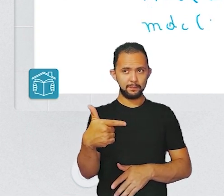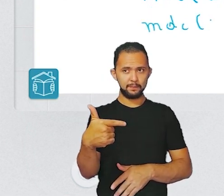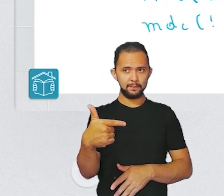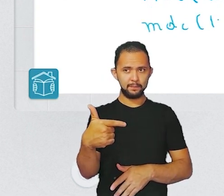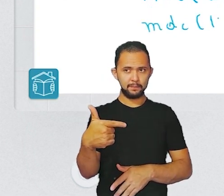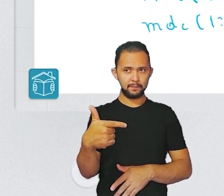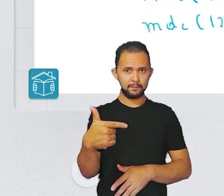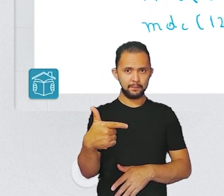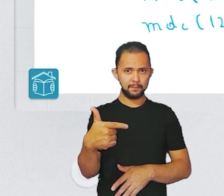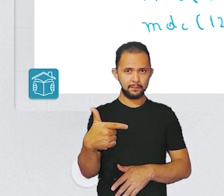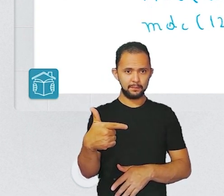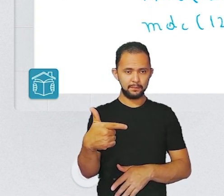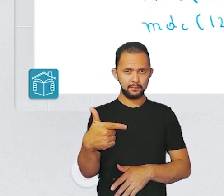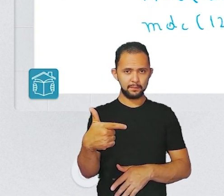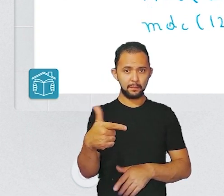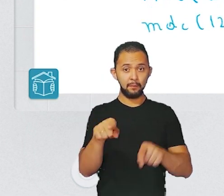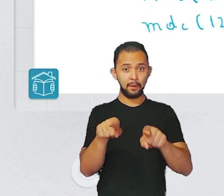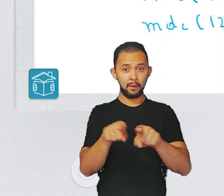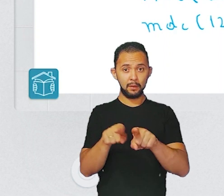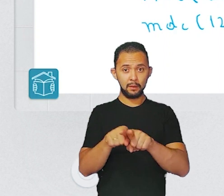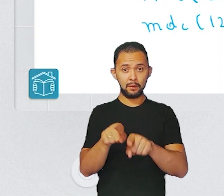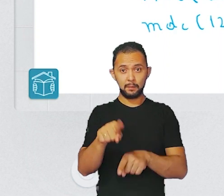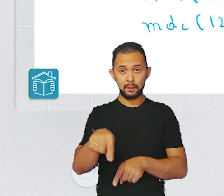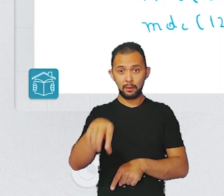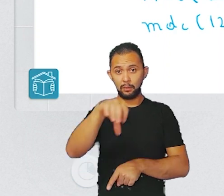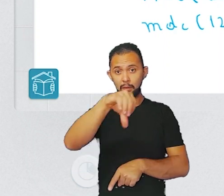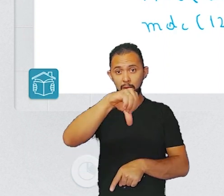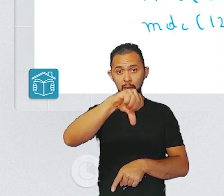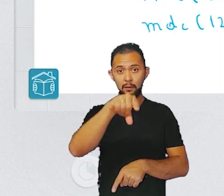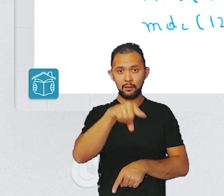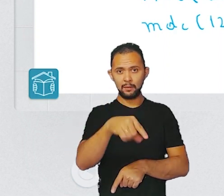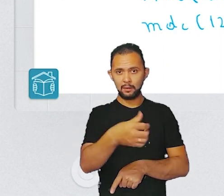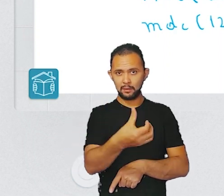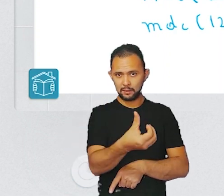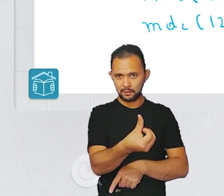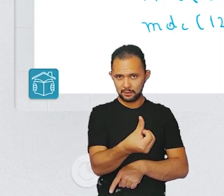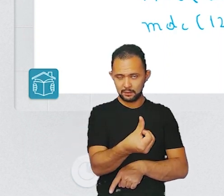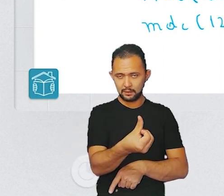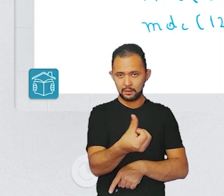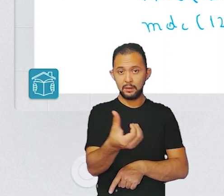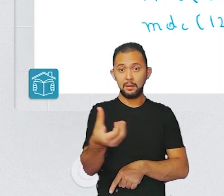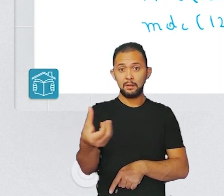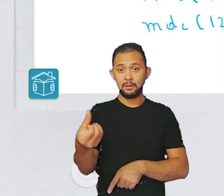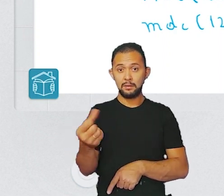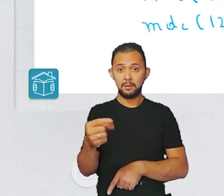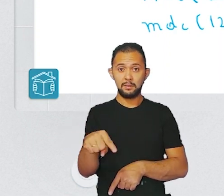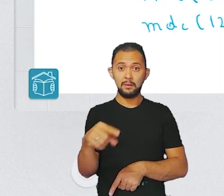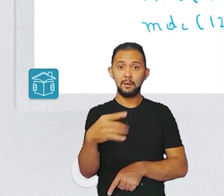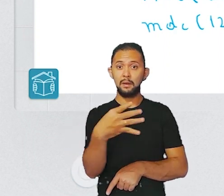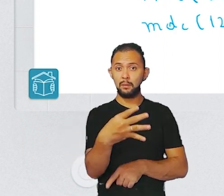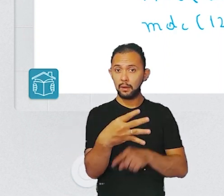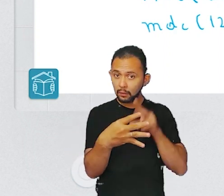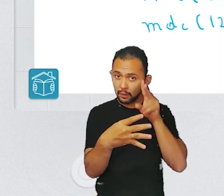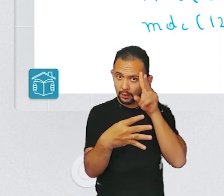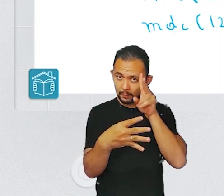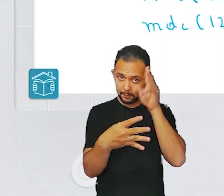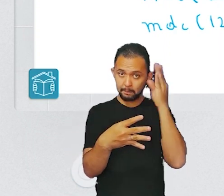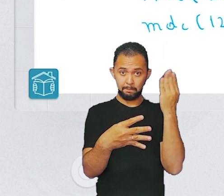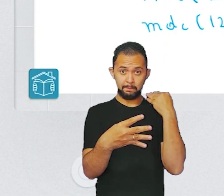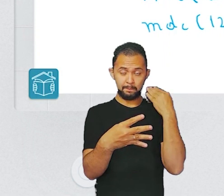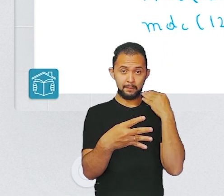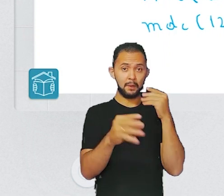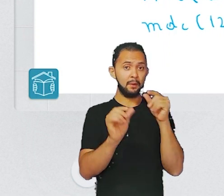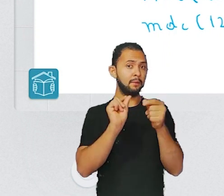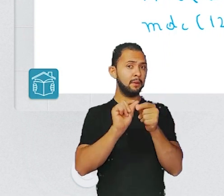tá bom? Do 12, do 9,6 e do 6,4. Então, nesse caso, é